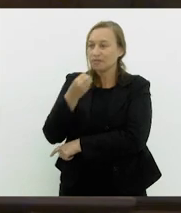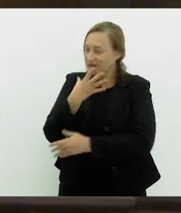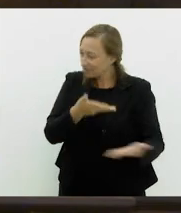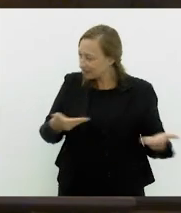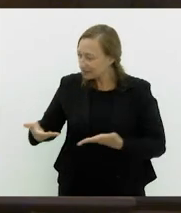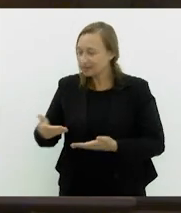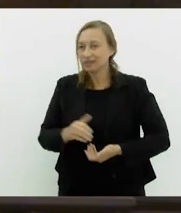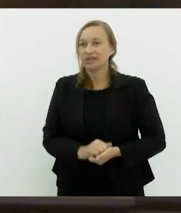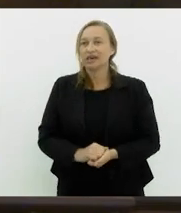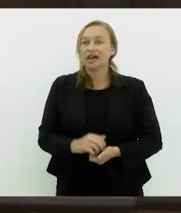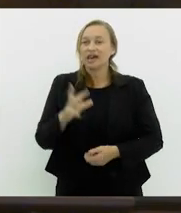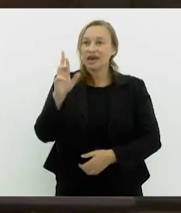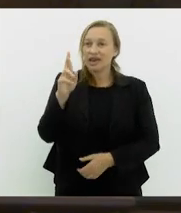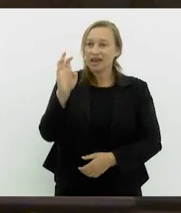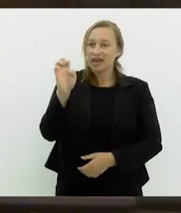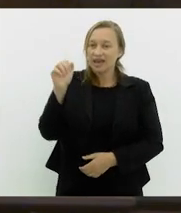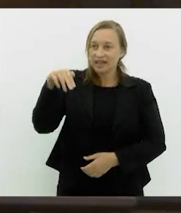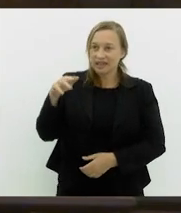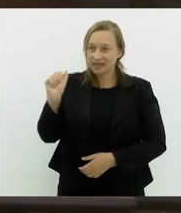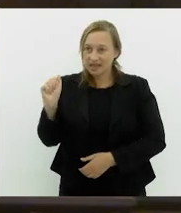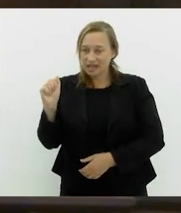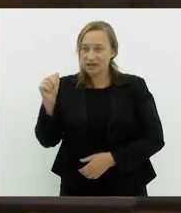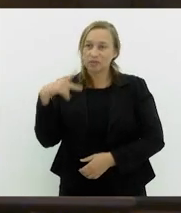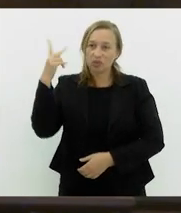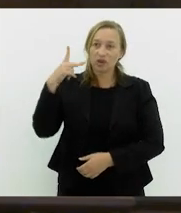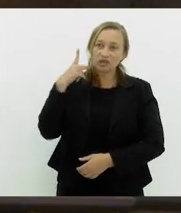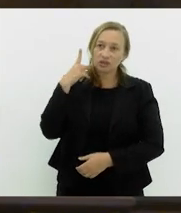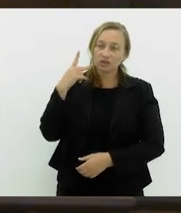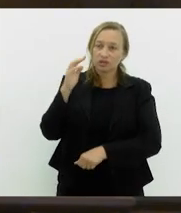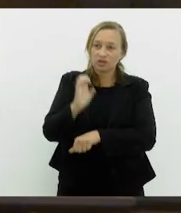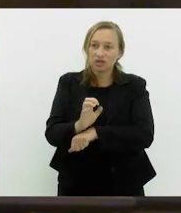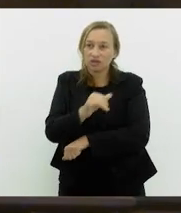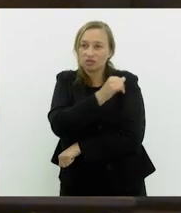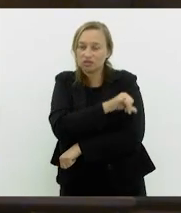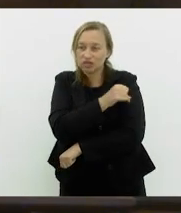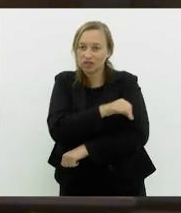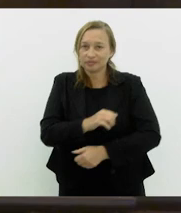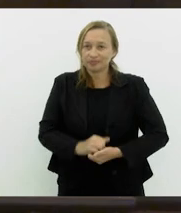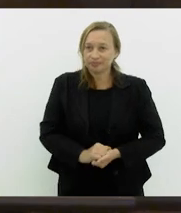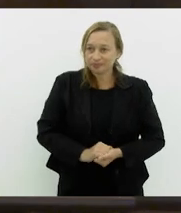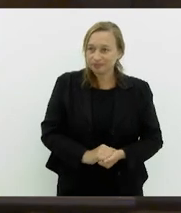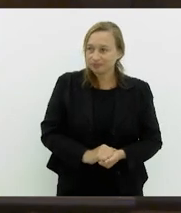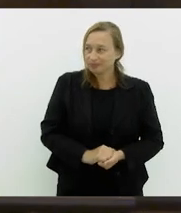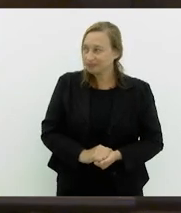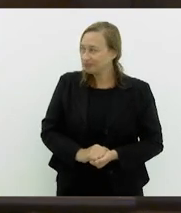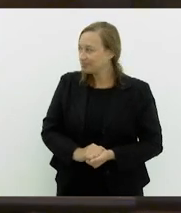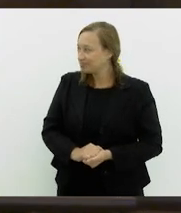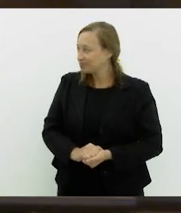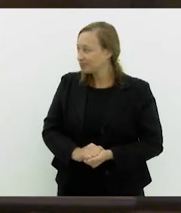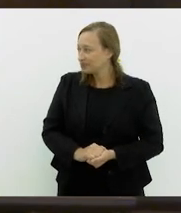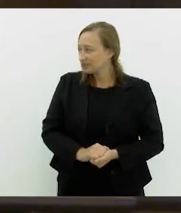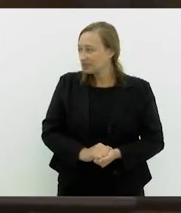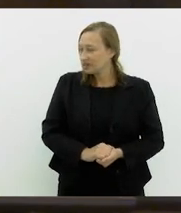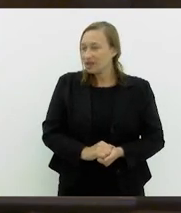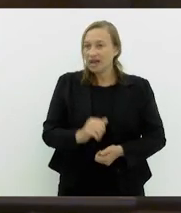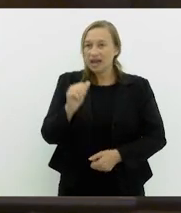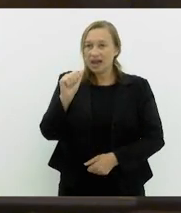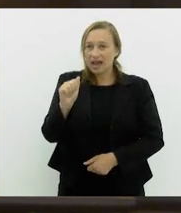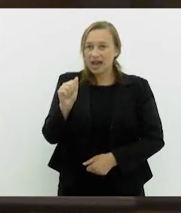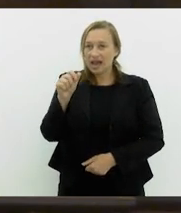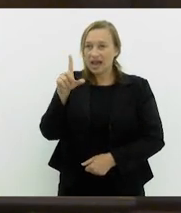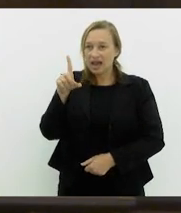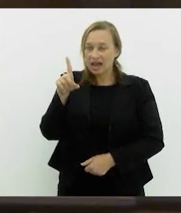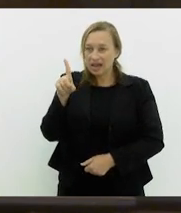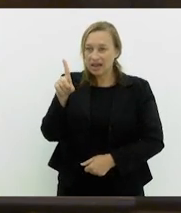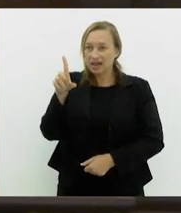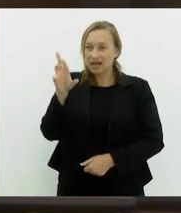O senhor Renan Miguel, procurador-geral do Estado do Rio de Janeiro. Senhora Adriana Bragança, procuradora